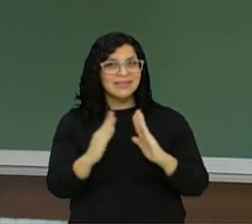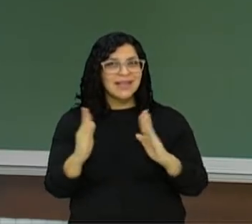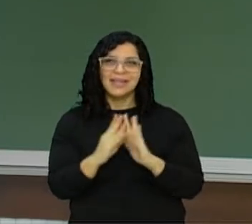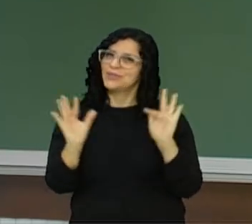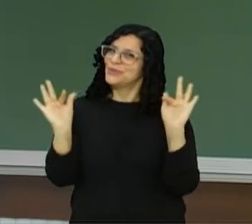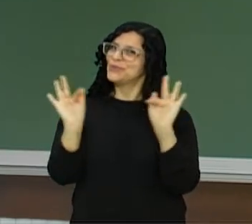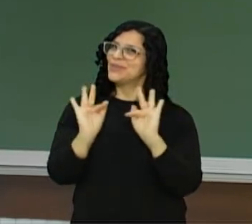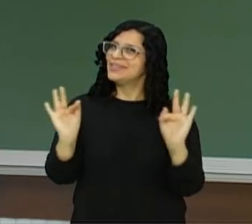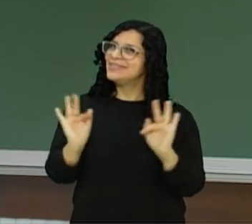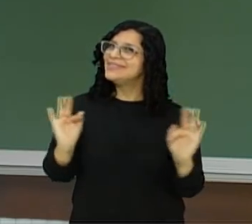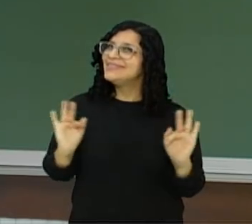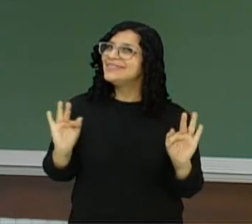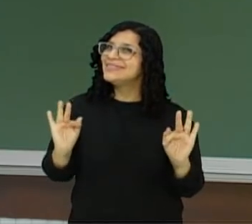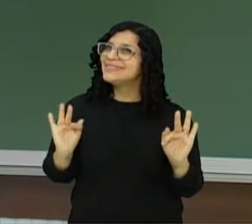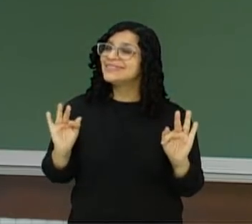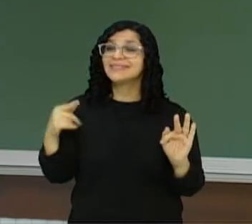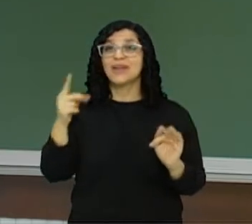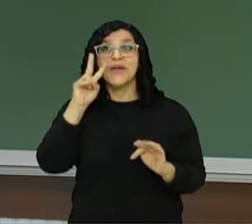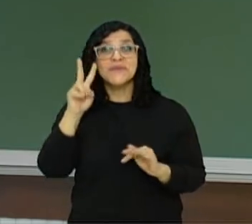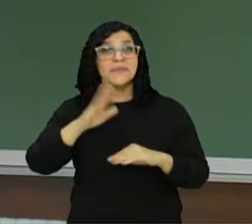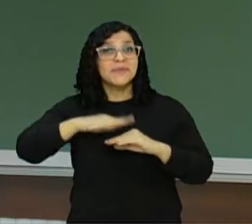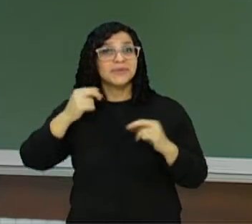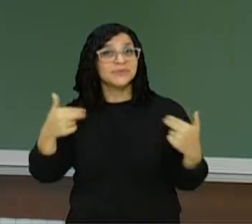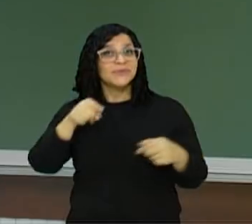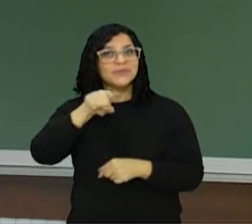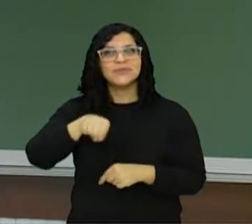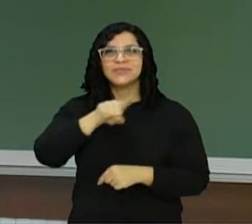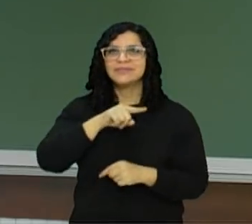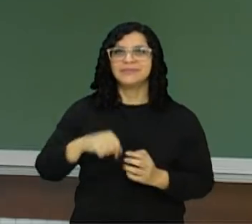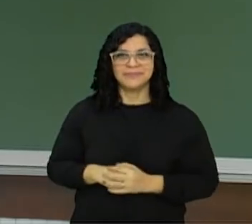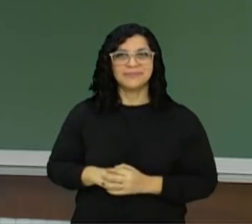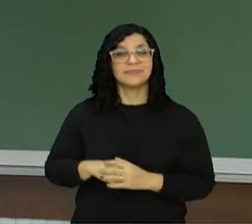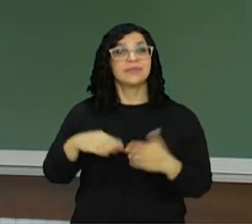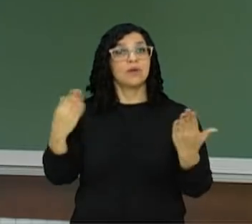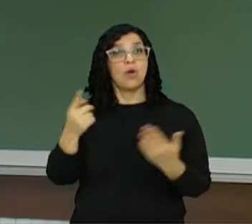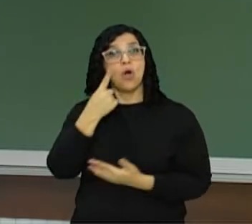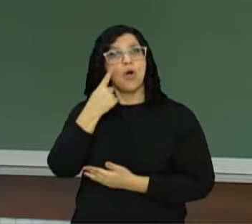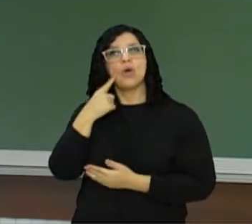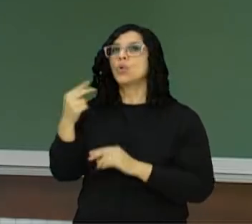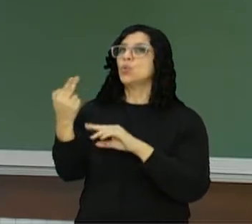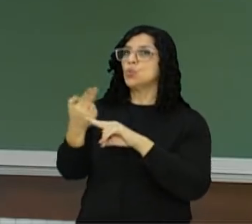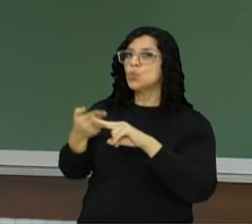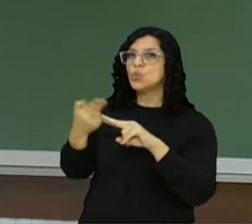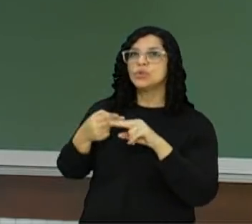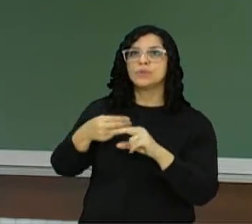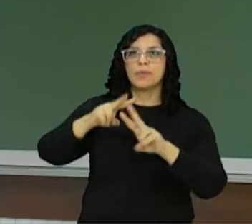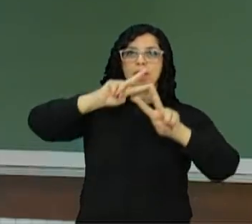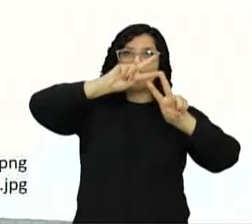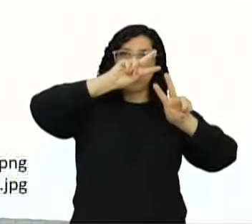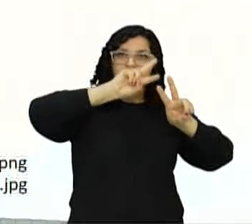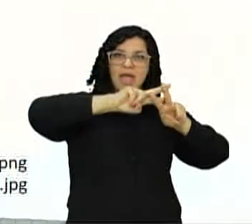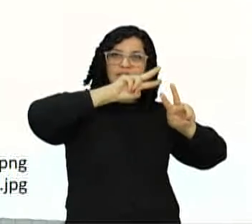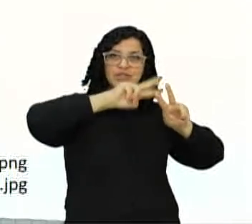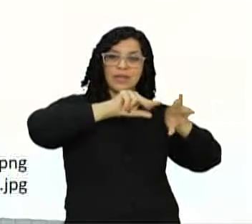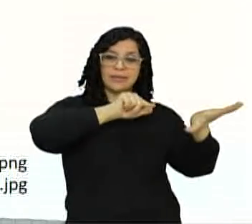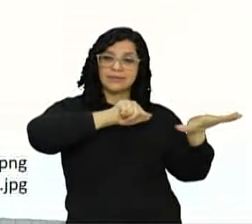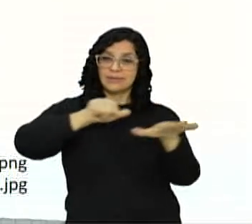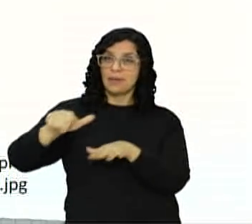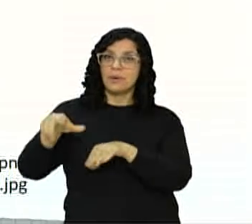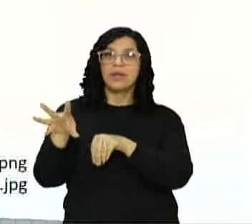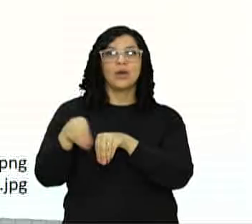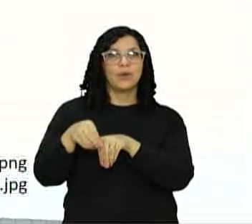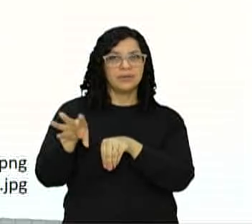tão feliz e eu quero ver mais coisas de vocês. Então, utilize a hashtag Semana